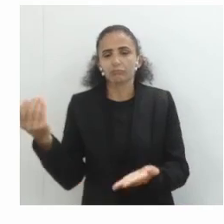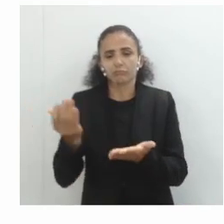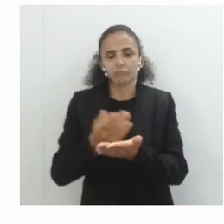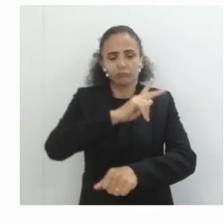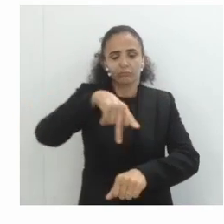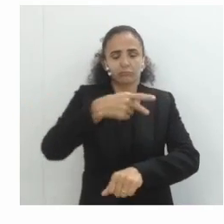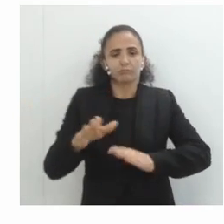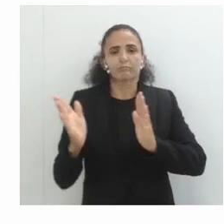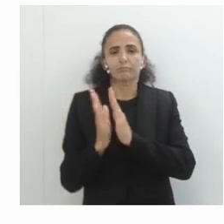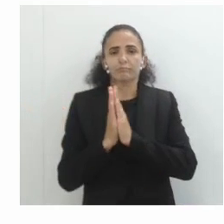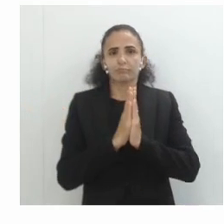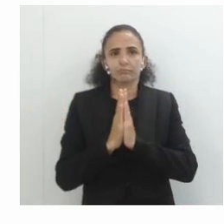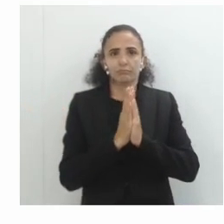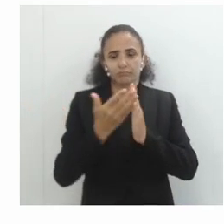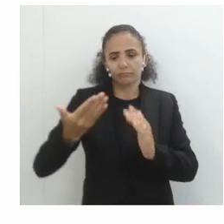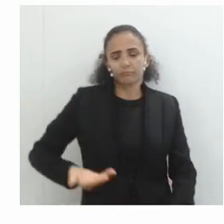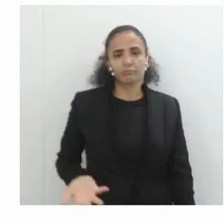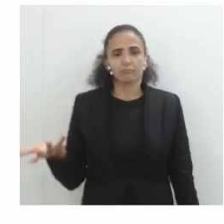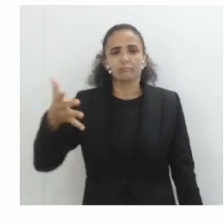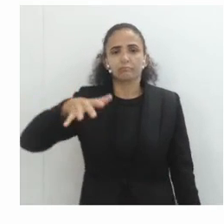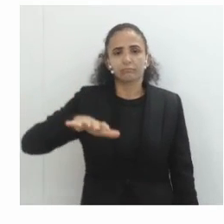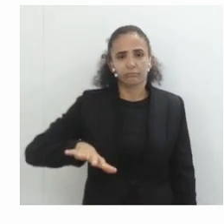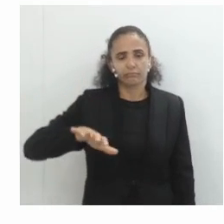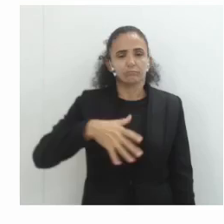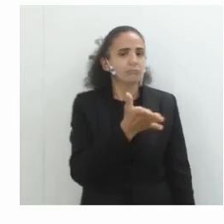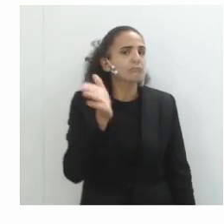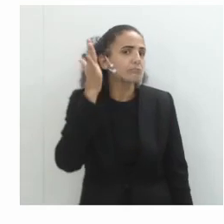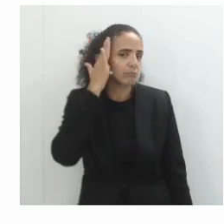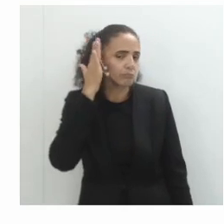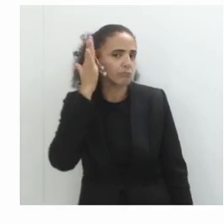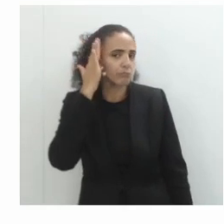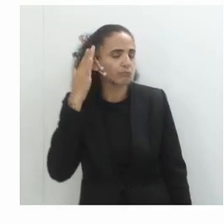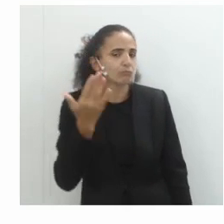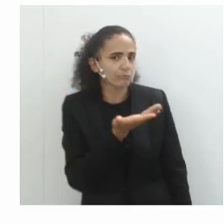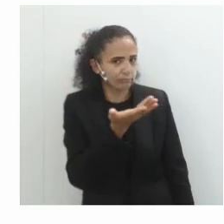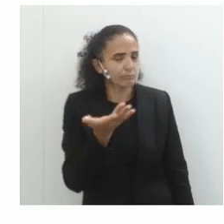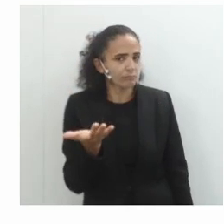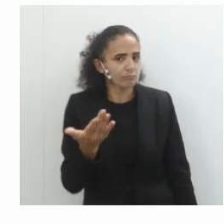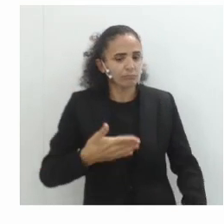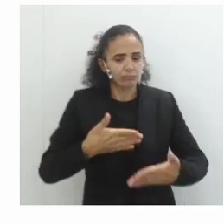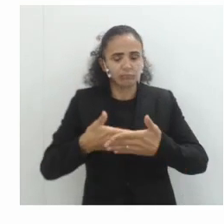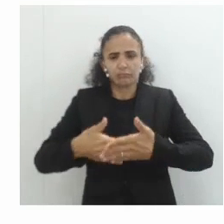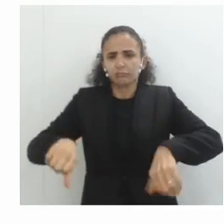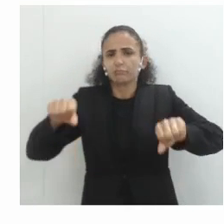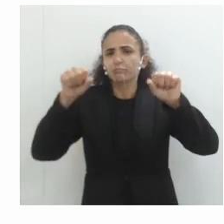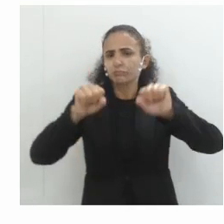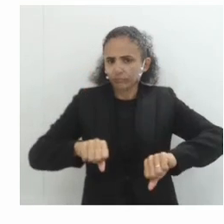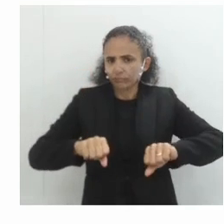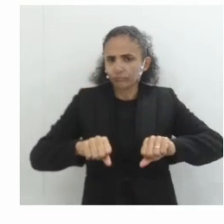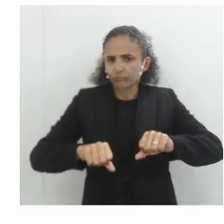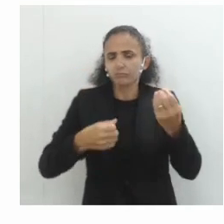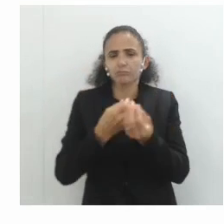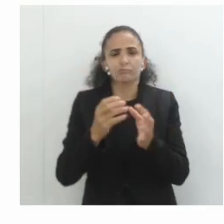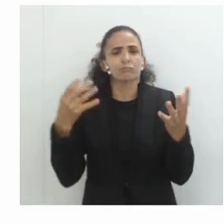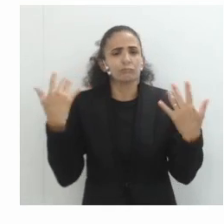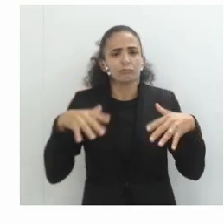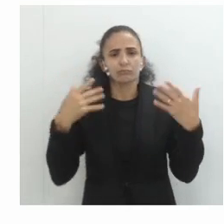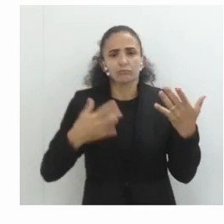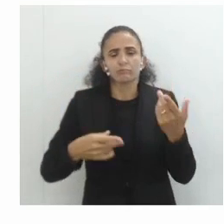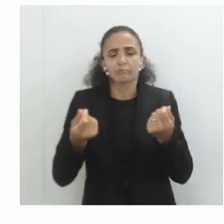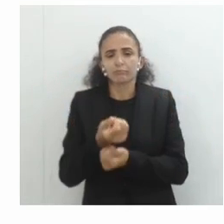países de Myanmar e Bangladesh. Para vocês terem noção, essa crise é uma crise também relacionada à